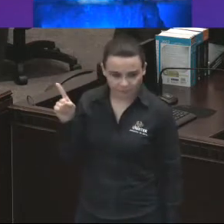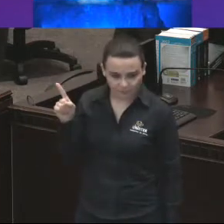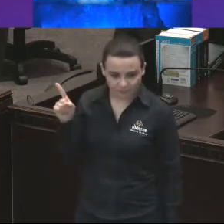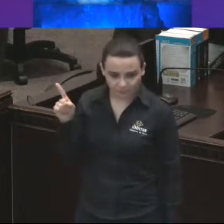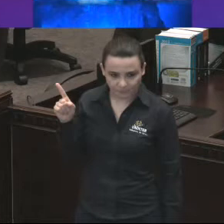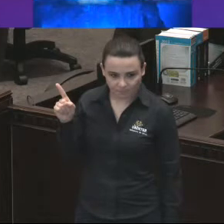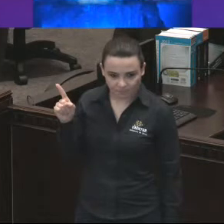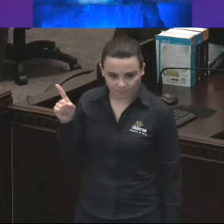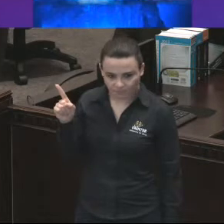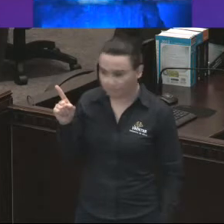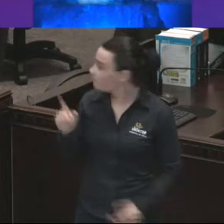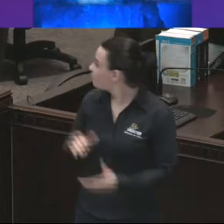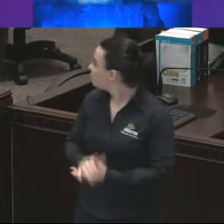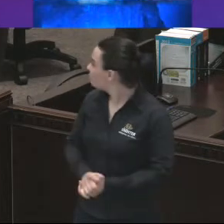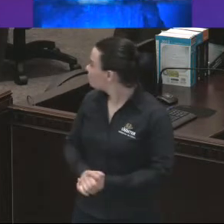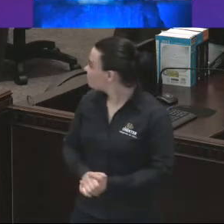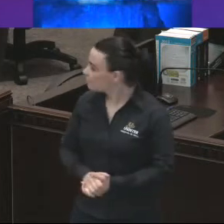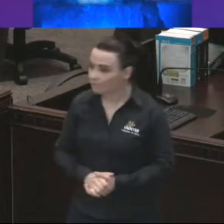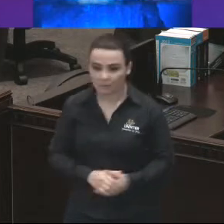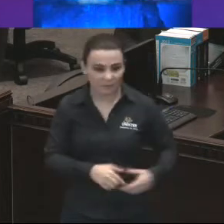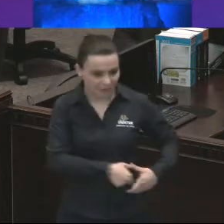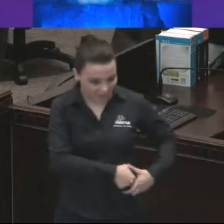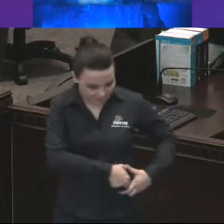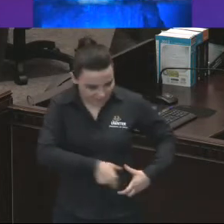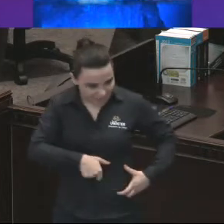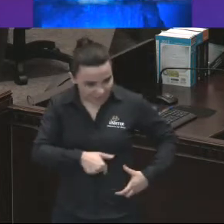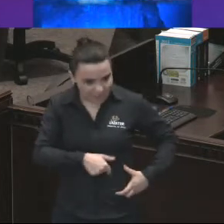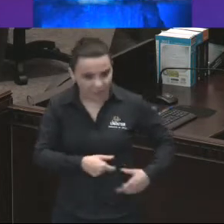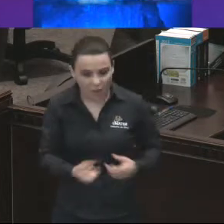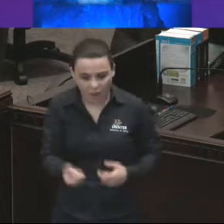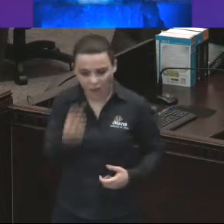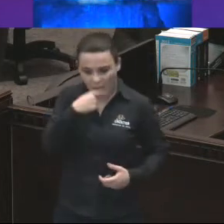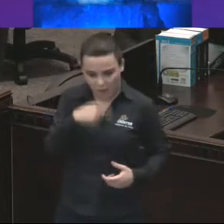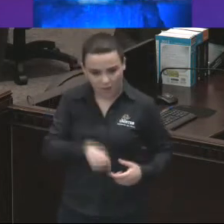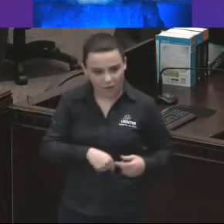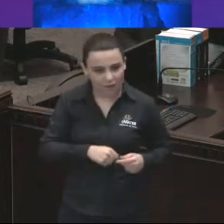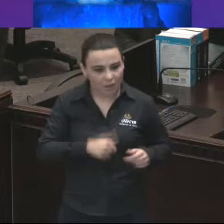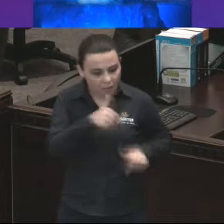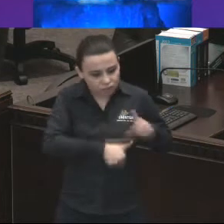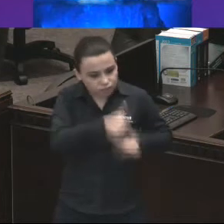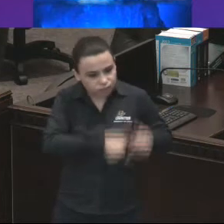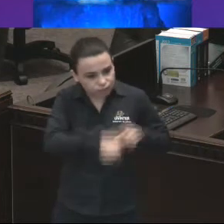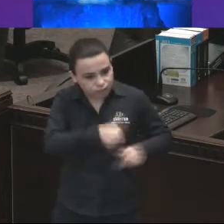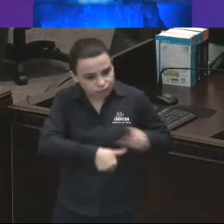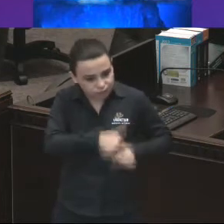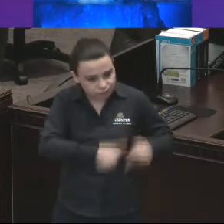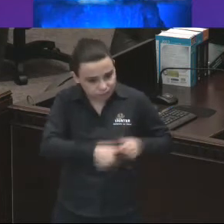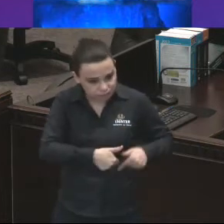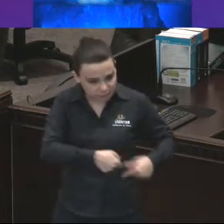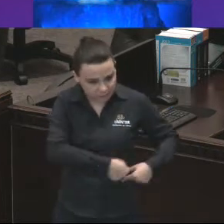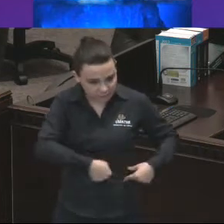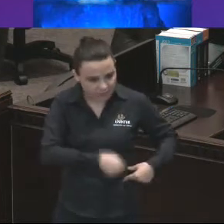fígado a gente tem dois tipos de reação de fase 1 e reação de fase 2. e forma esse metabólito de fase 2. O que, que é